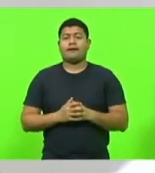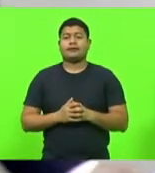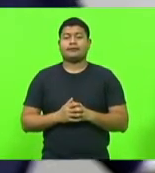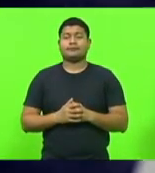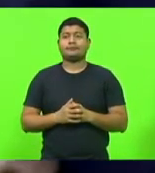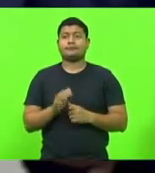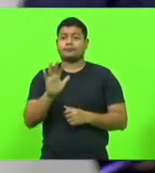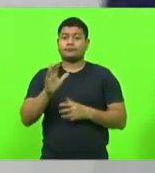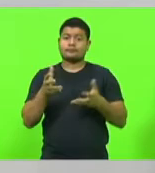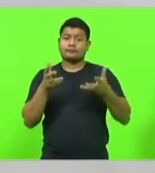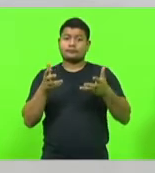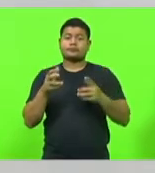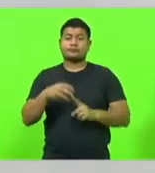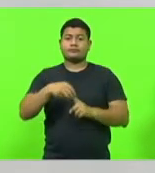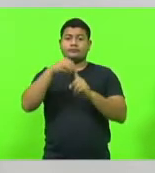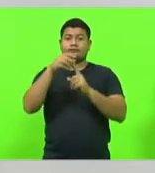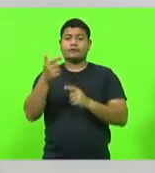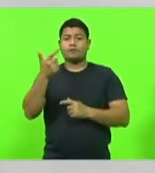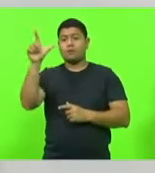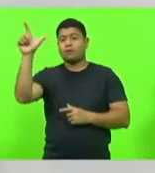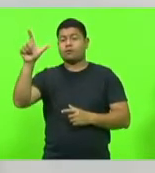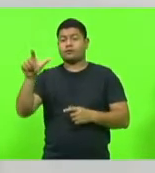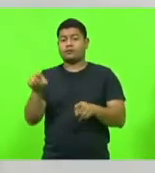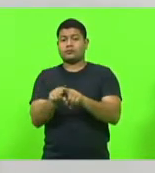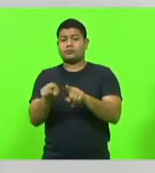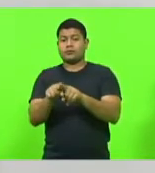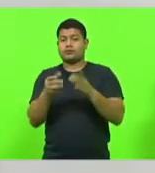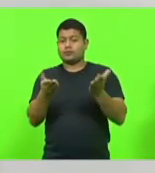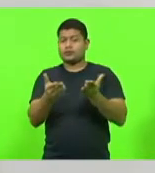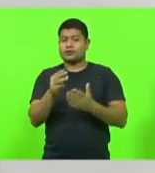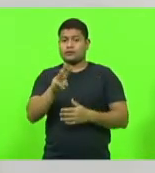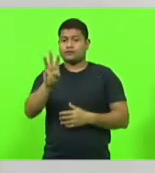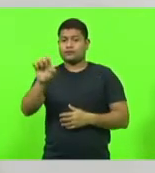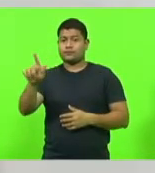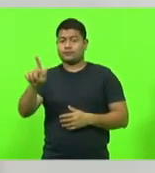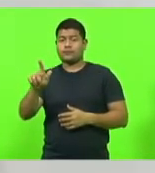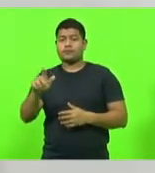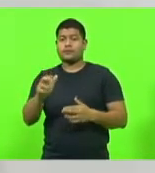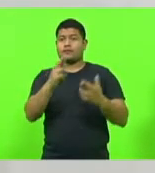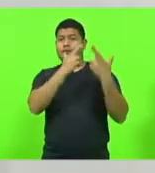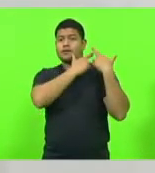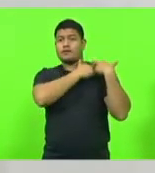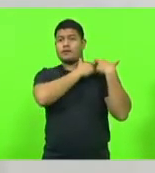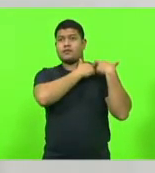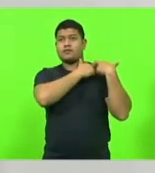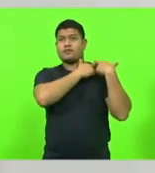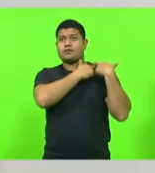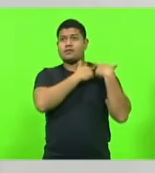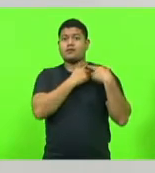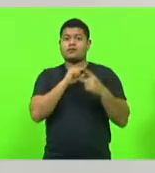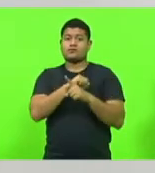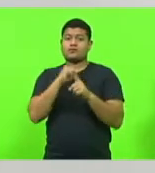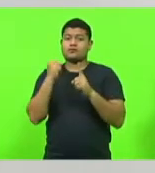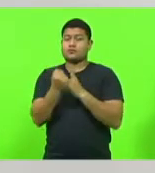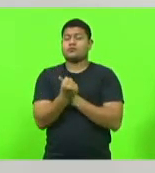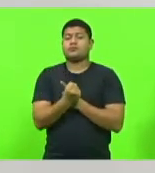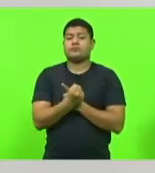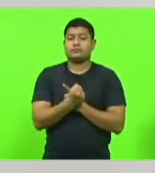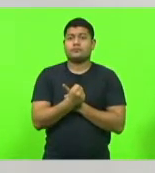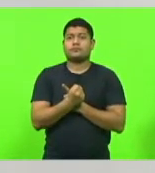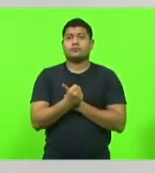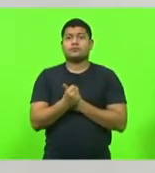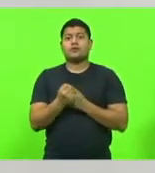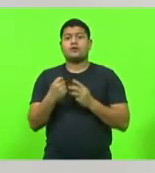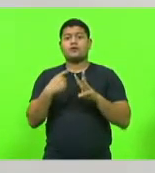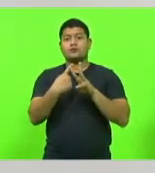Mas eu quero destacar outro caminho que essa empresa trilha, que é o da responsabilidade social. Seus